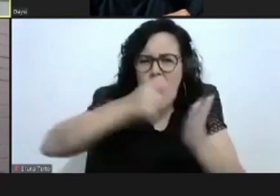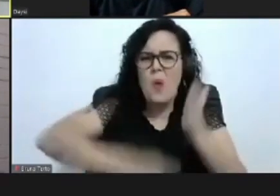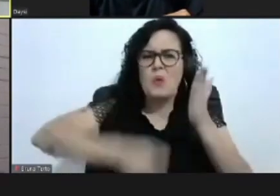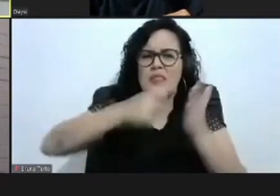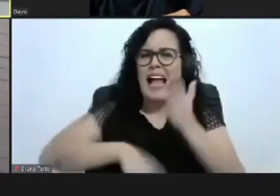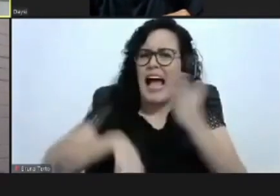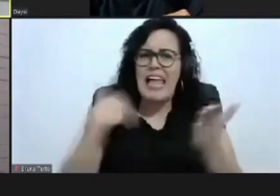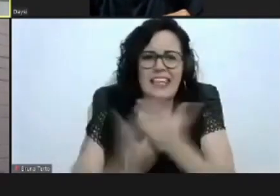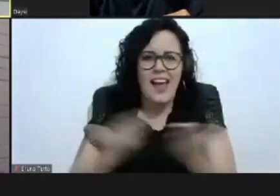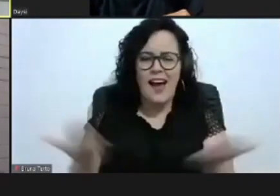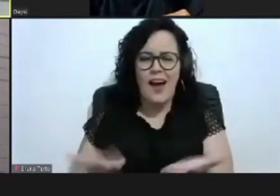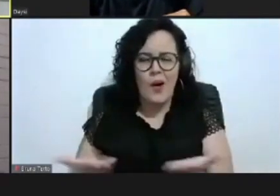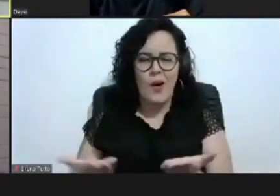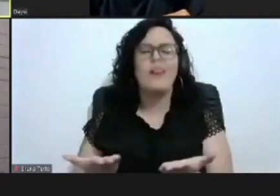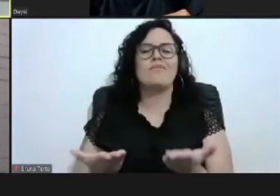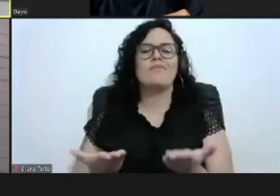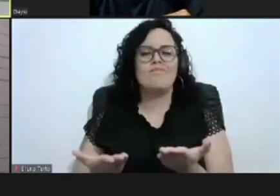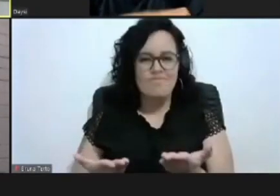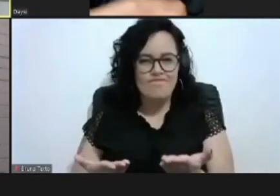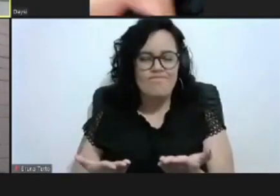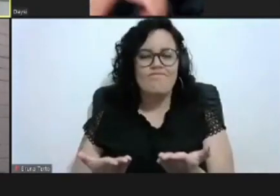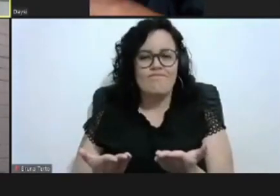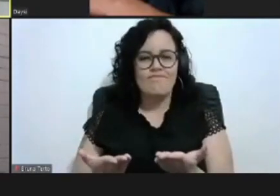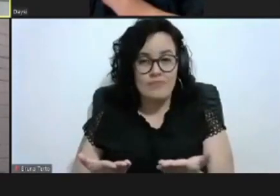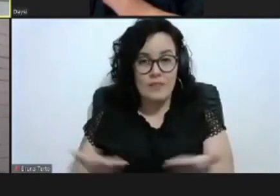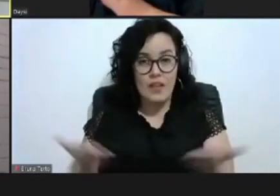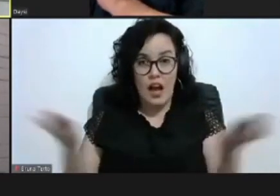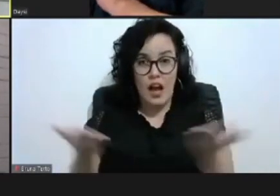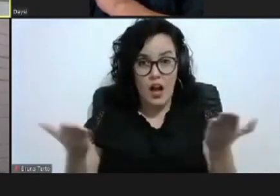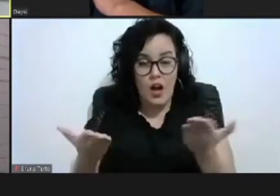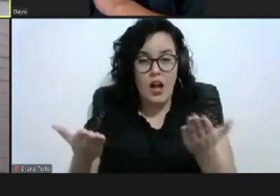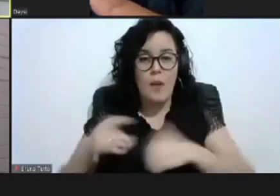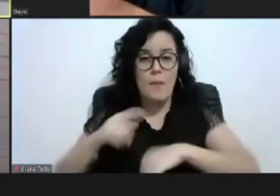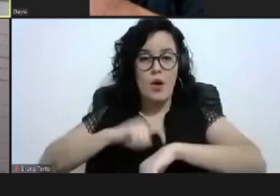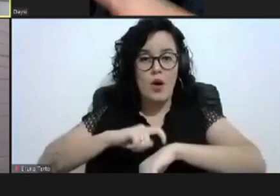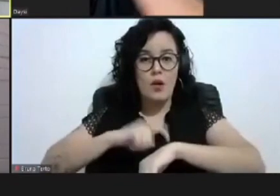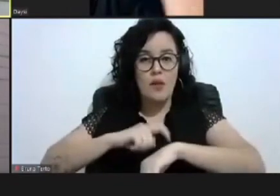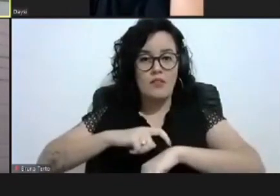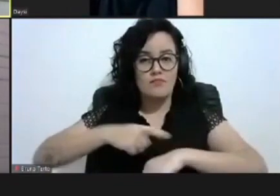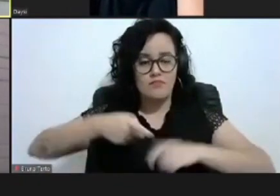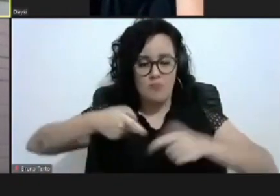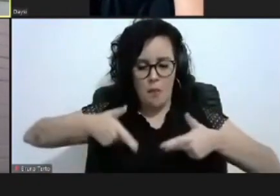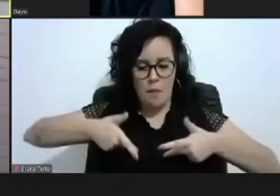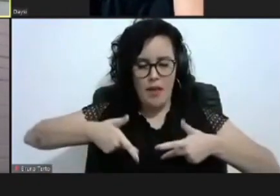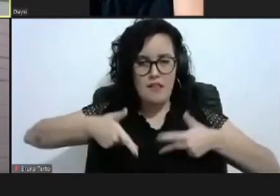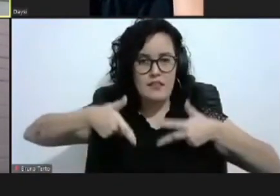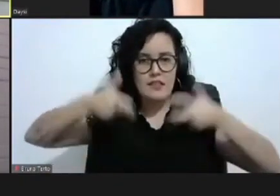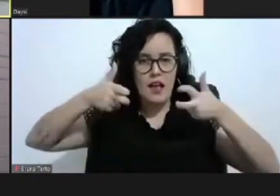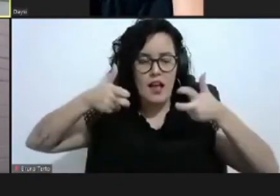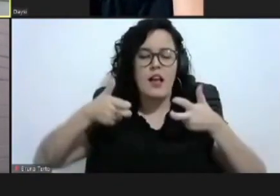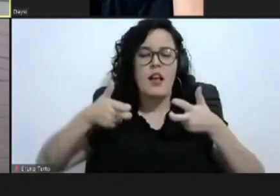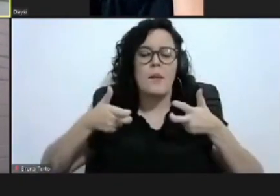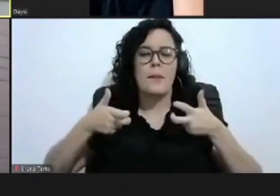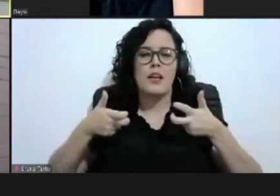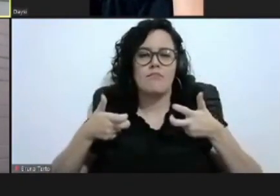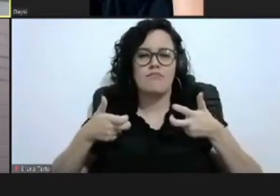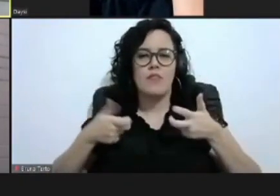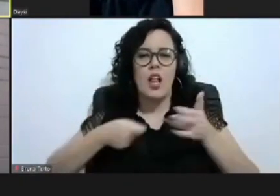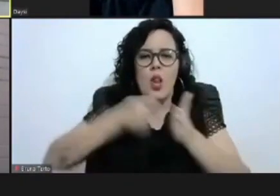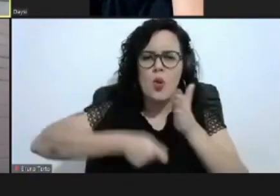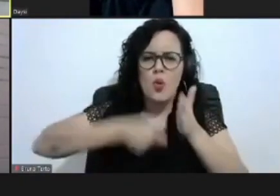luta. Então, é um momento da gente se reconhecer nesse trabalho pela luta